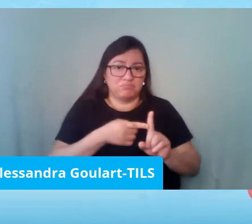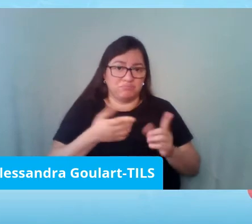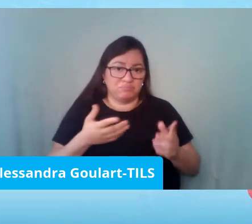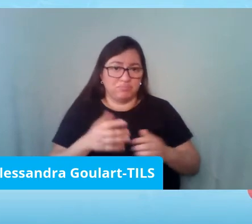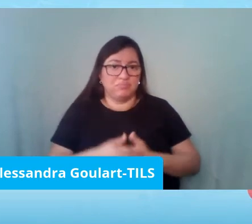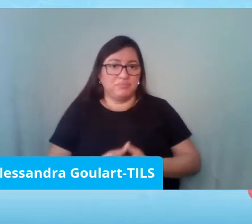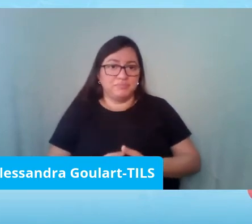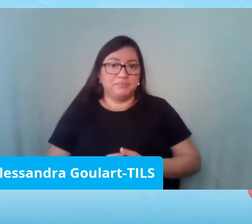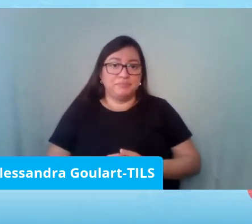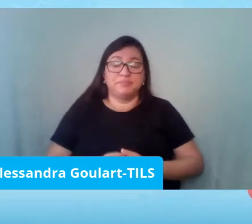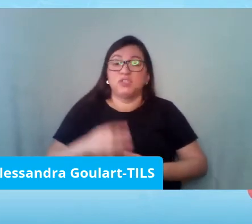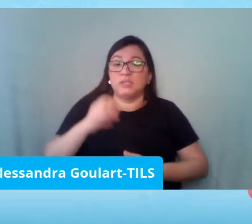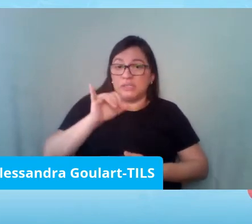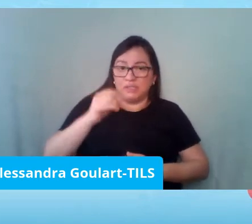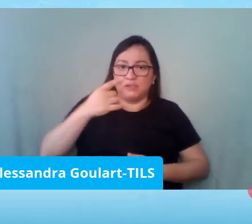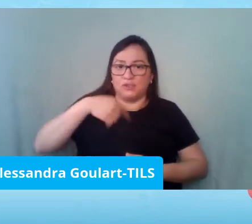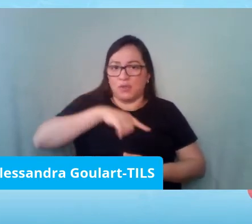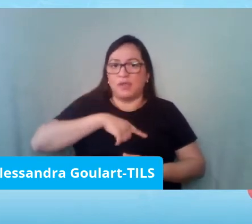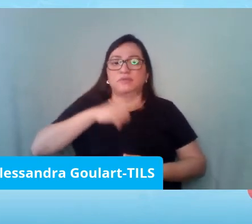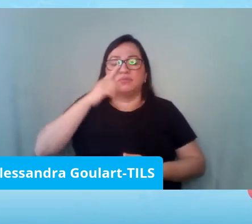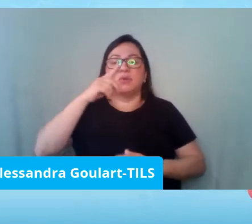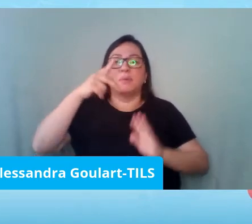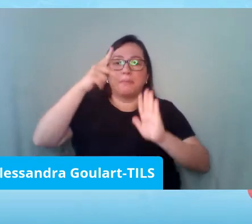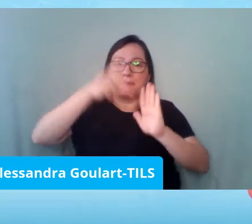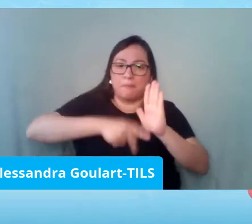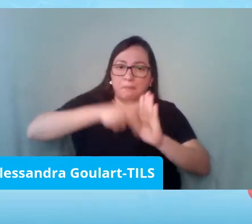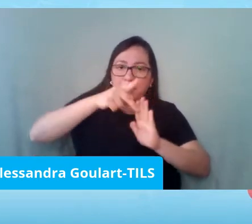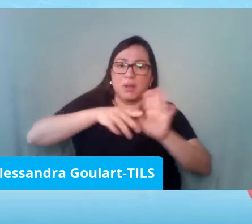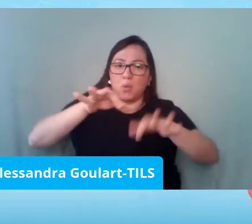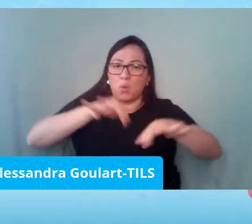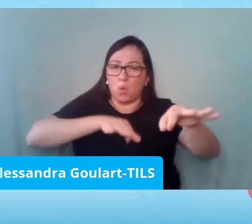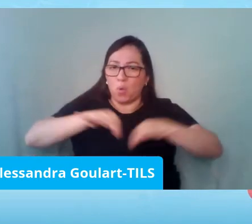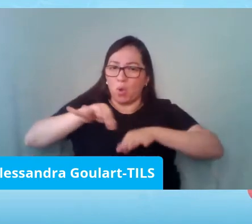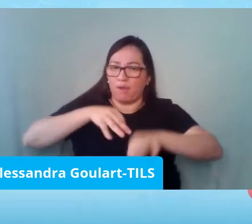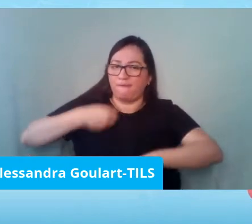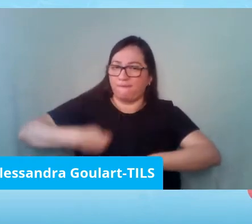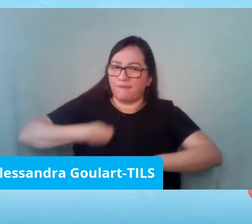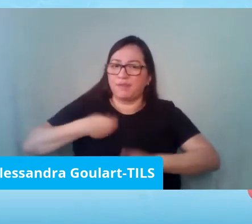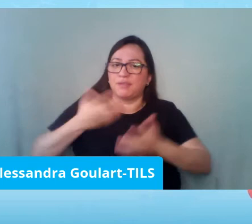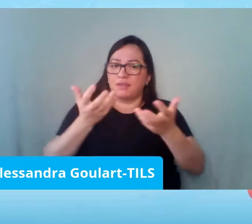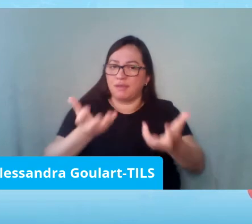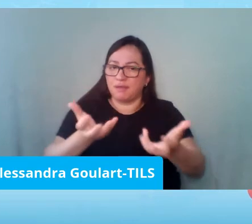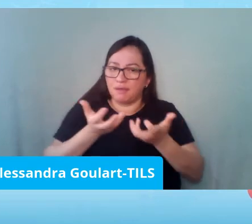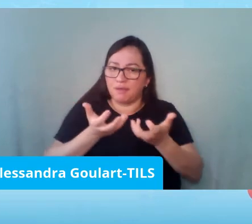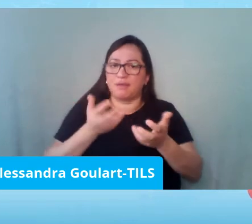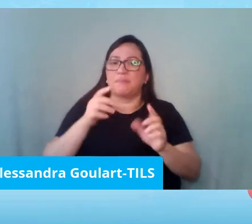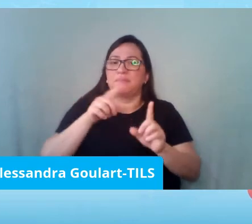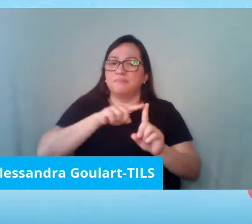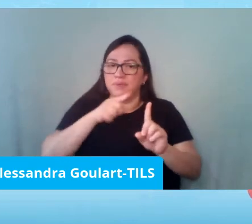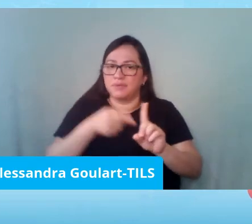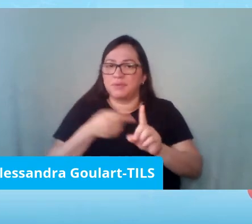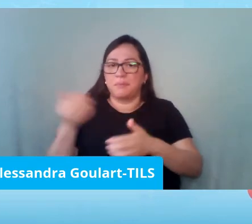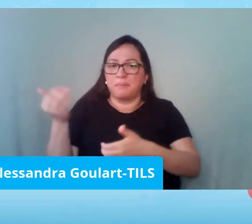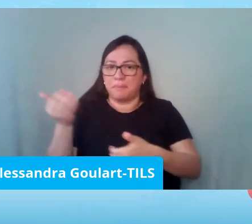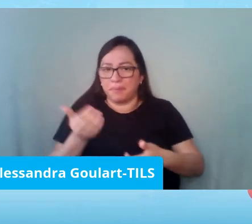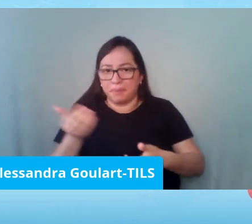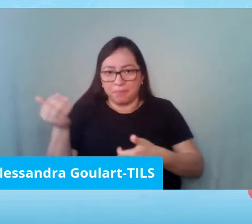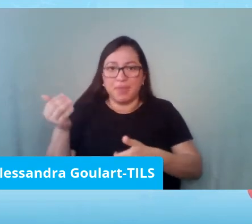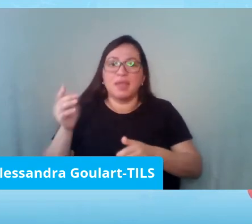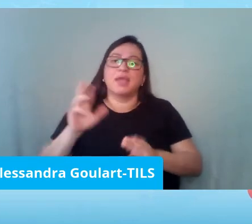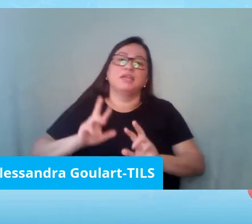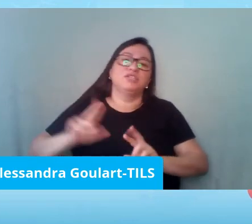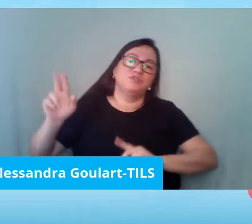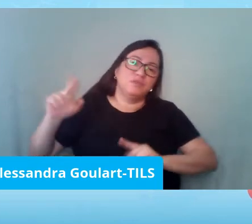gente idealiza tudo, né? A gente pensa em tudo. Então, assim, olha quanto trabalho a gente tem para fazer ainda com essa